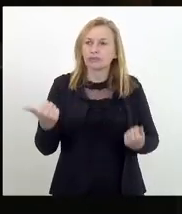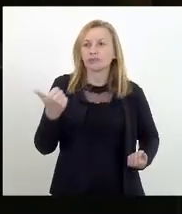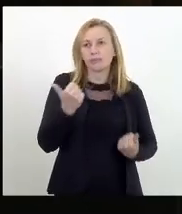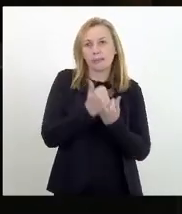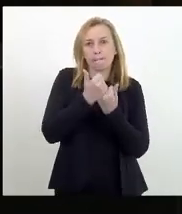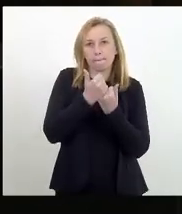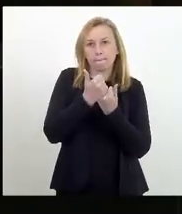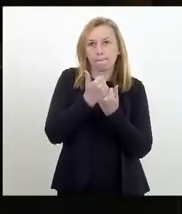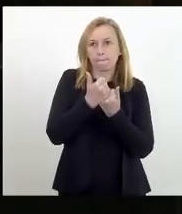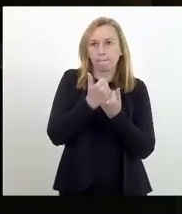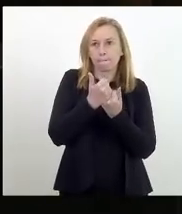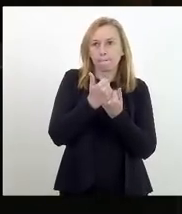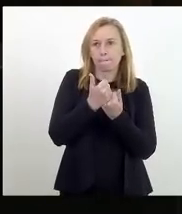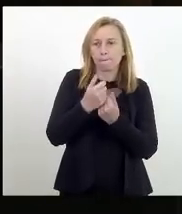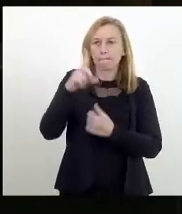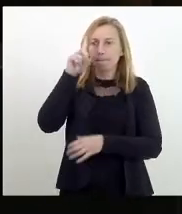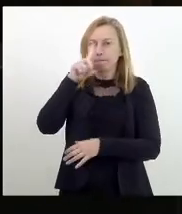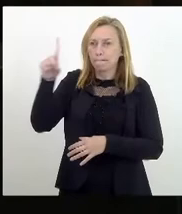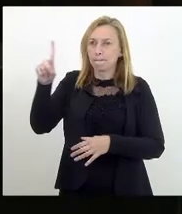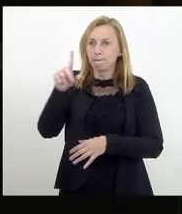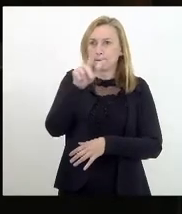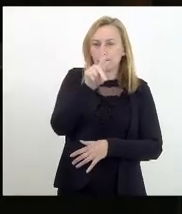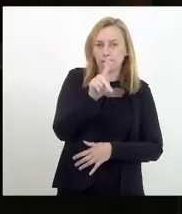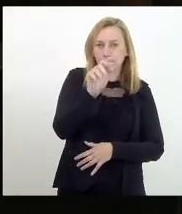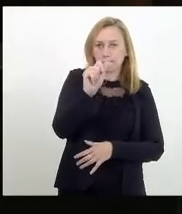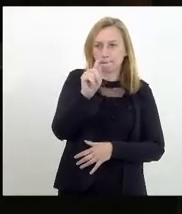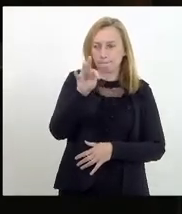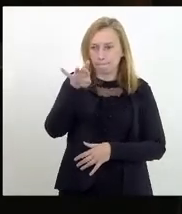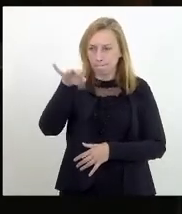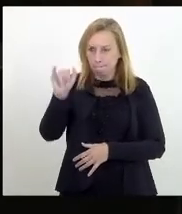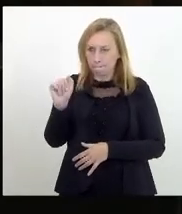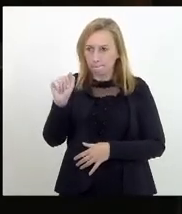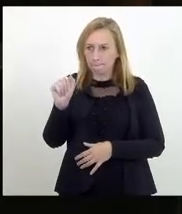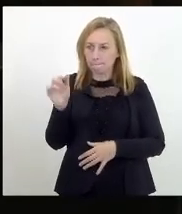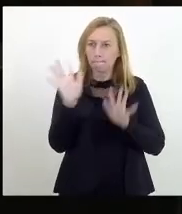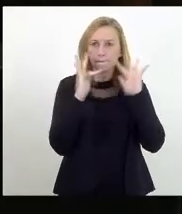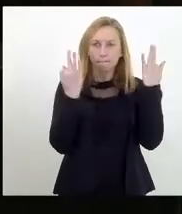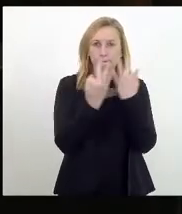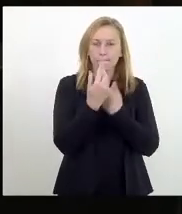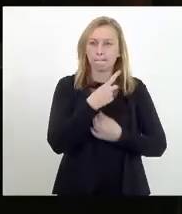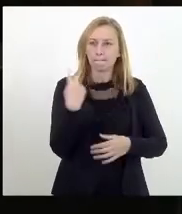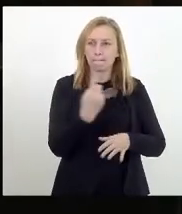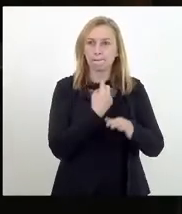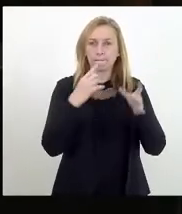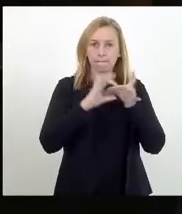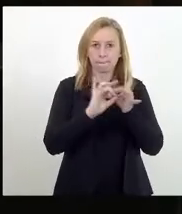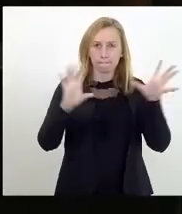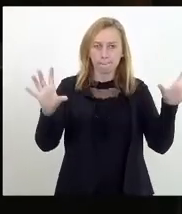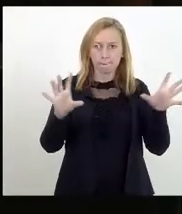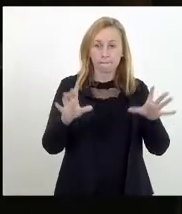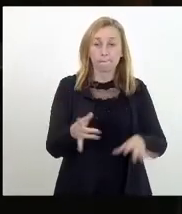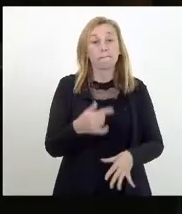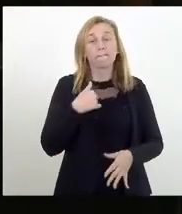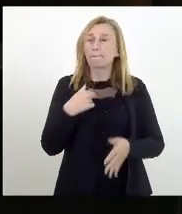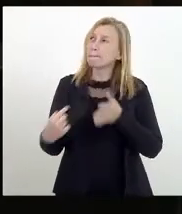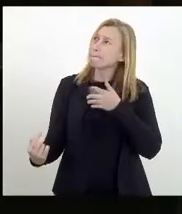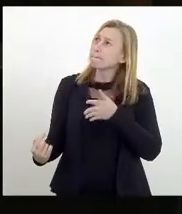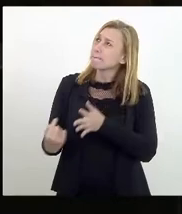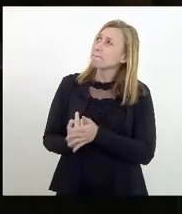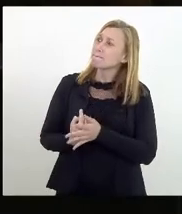apoia Deus Pátria família e as notas de liberdade Oi e eu fico me